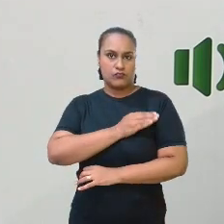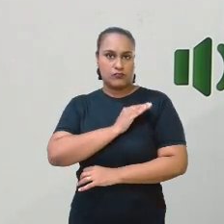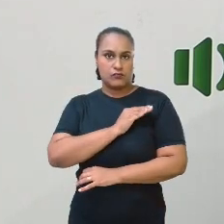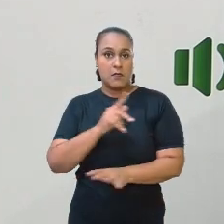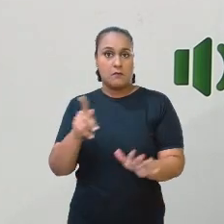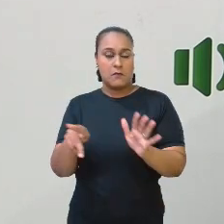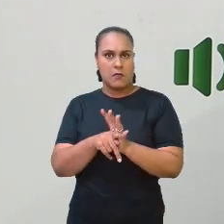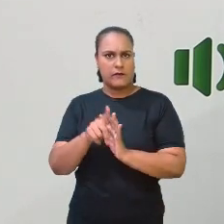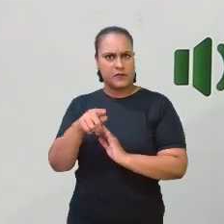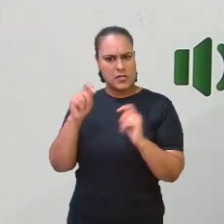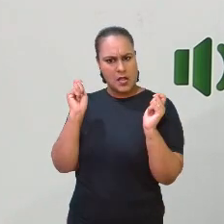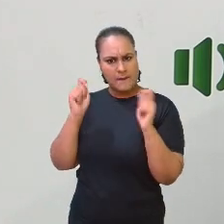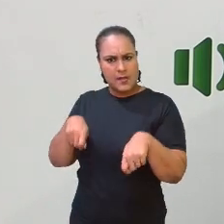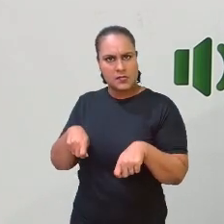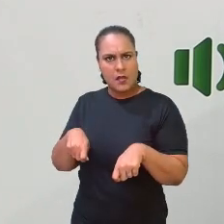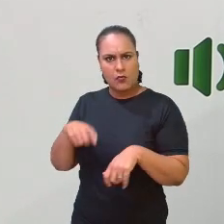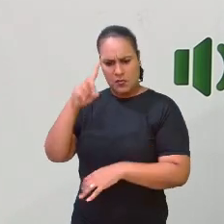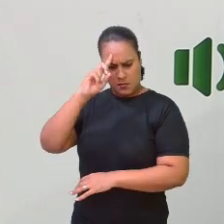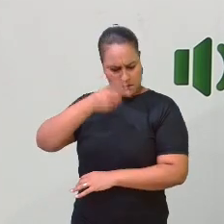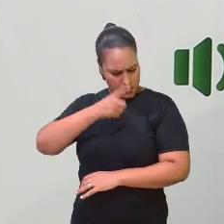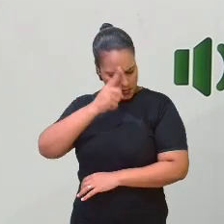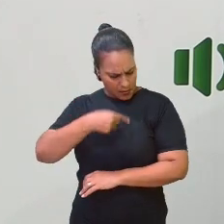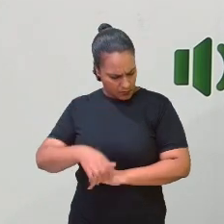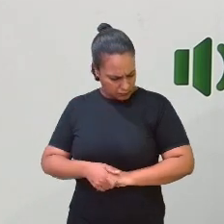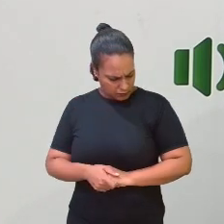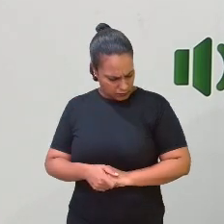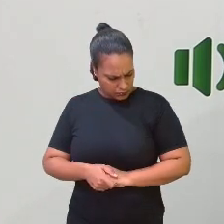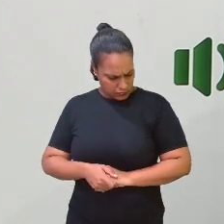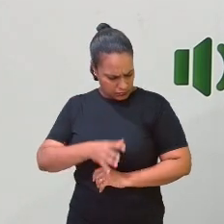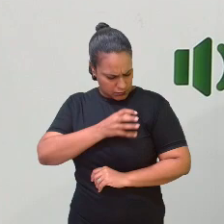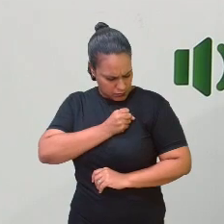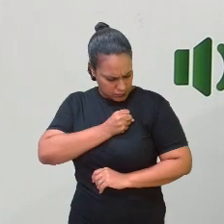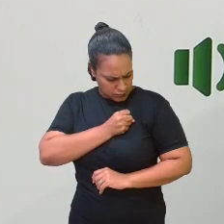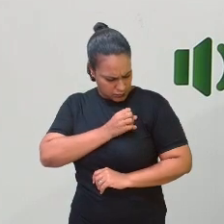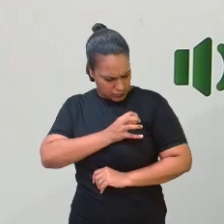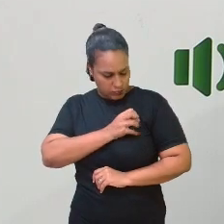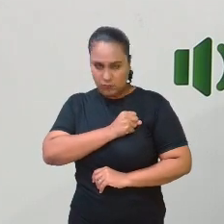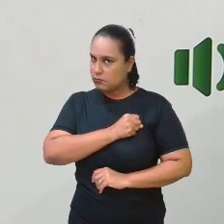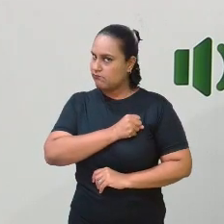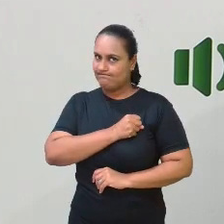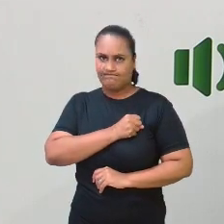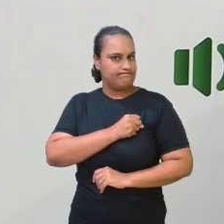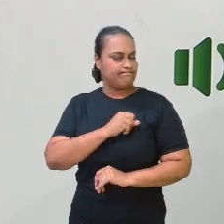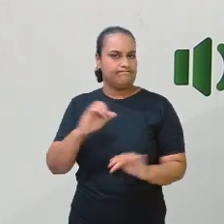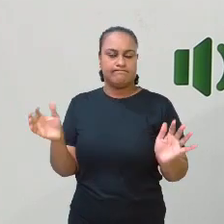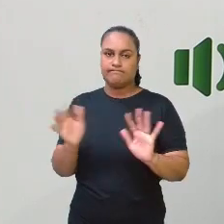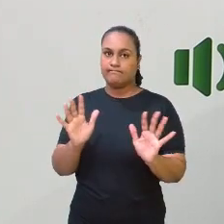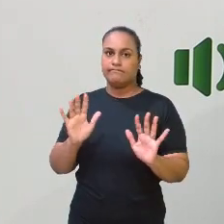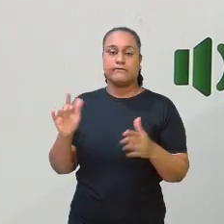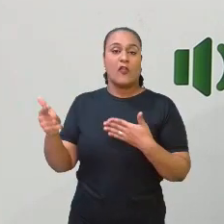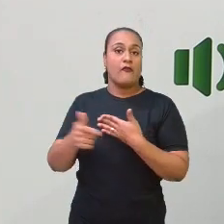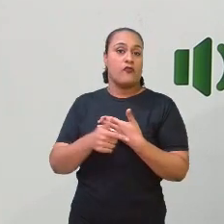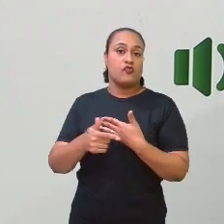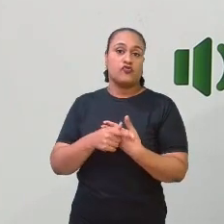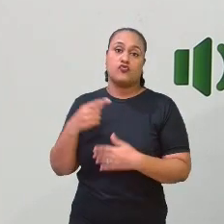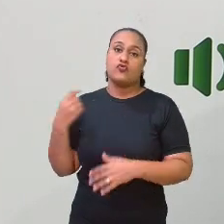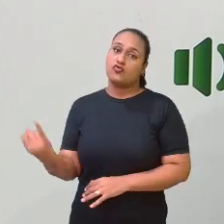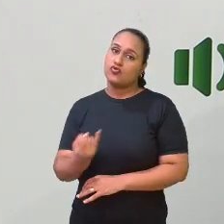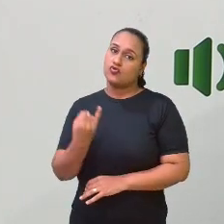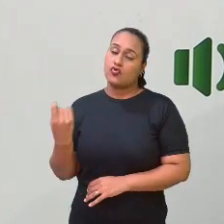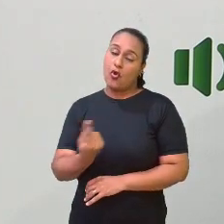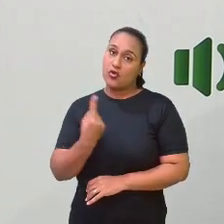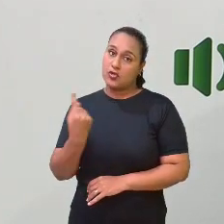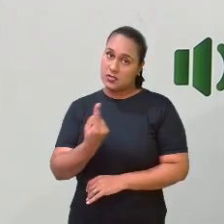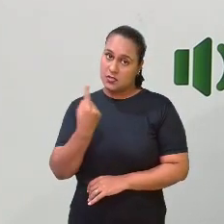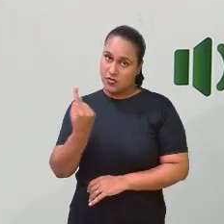Você tem capacidade de contrair e relaxar o seu coração? Não, né? Ele funciona de forma